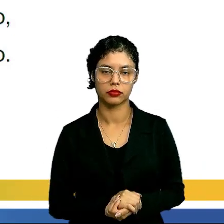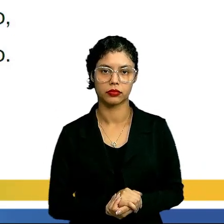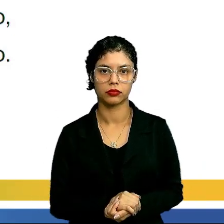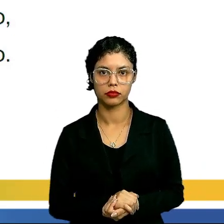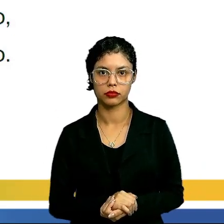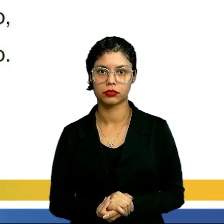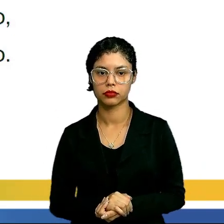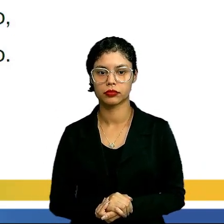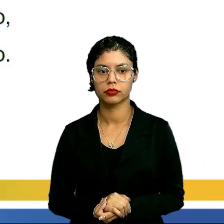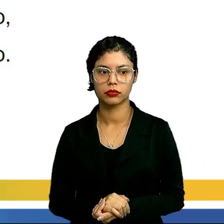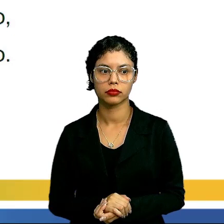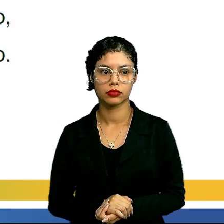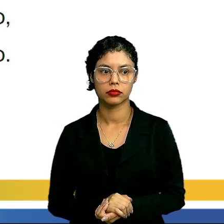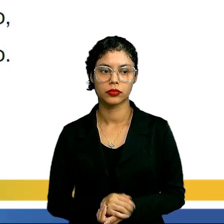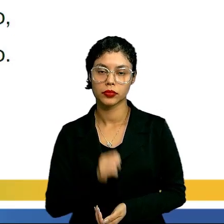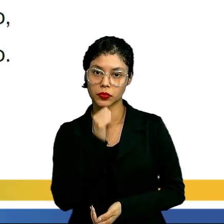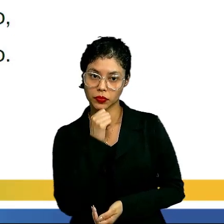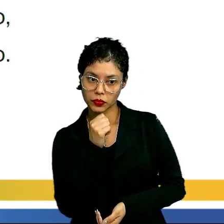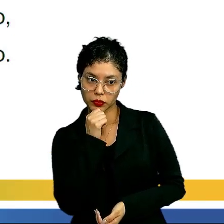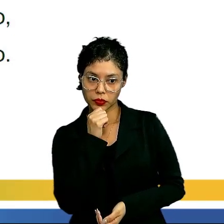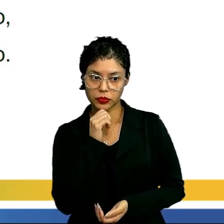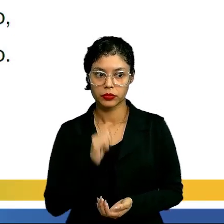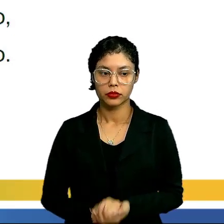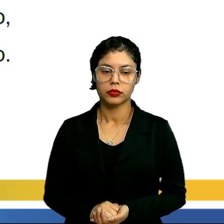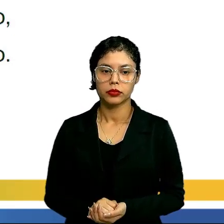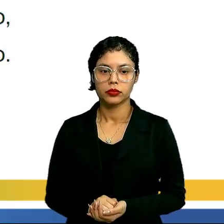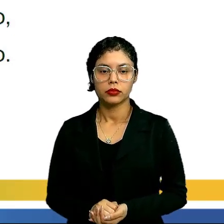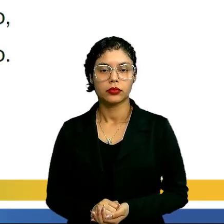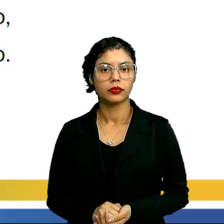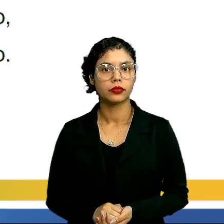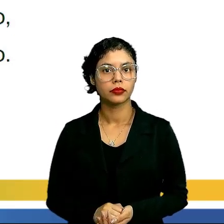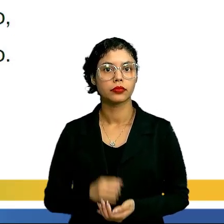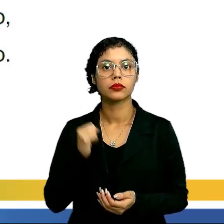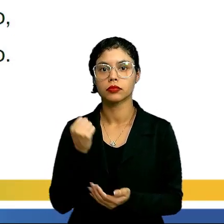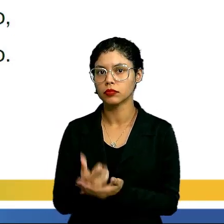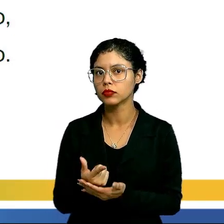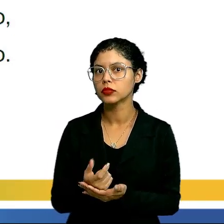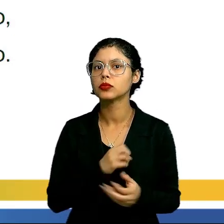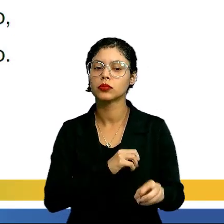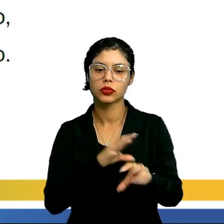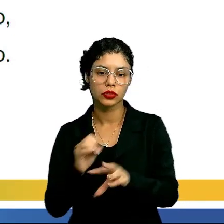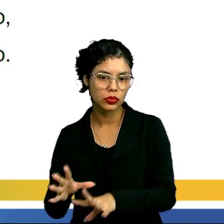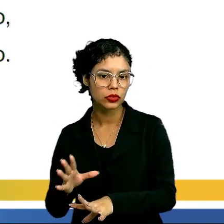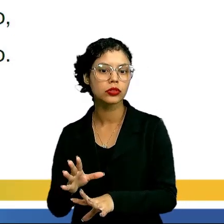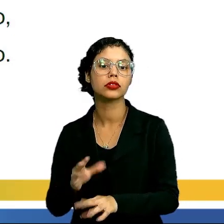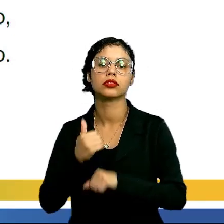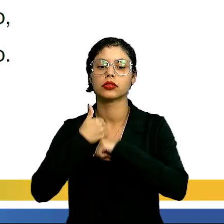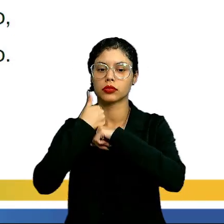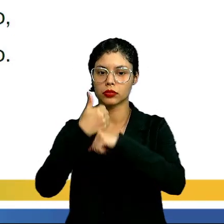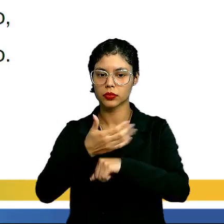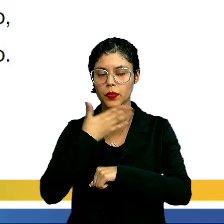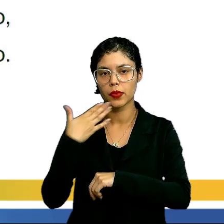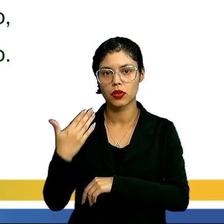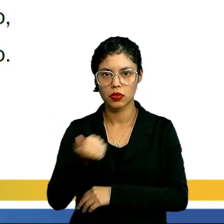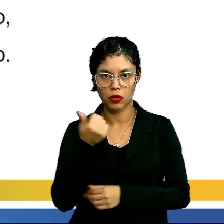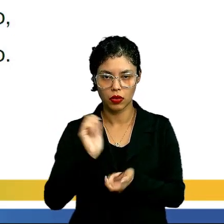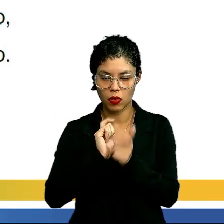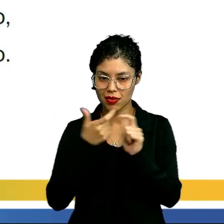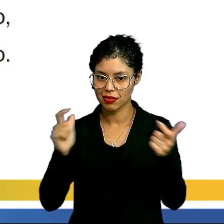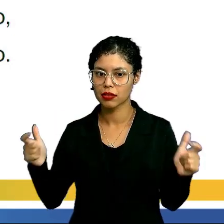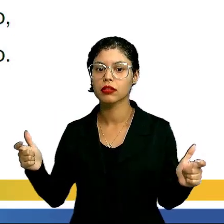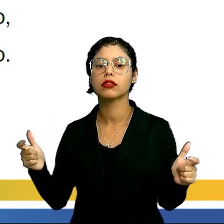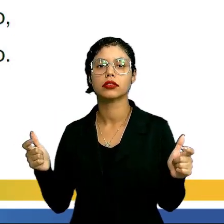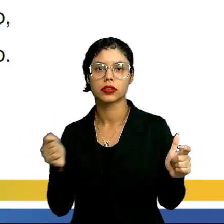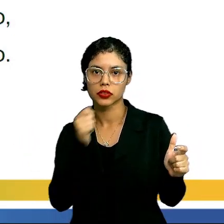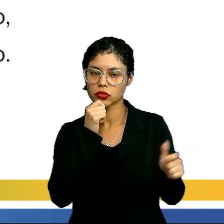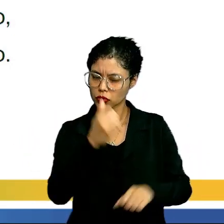é a segunda tese, que, assim, se houvesse realmente um investimento em educação e ele fosse pleno e ele fosse expansivo,